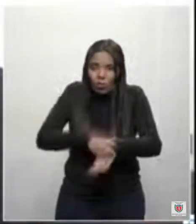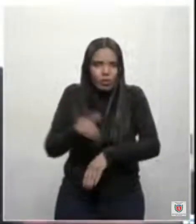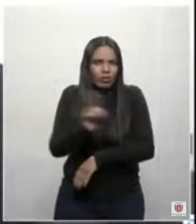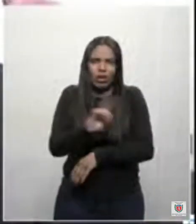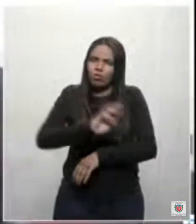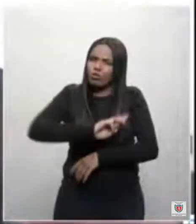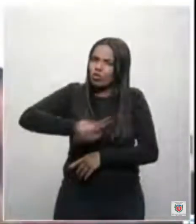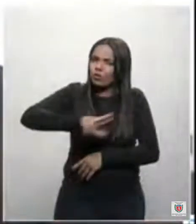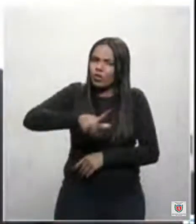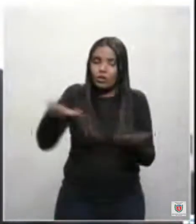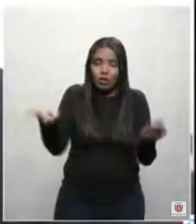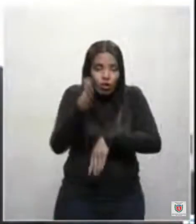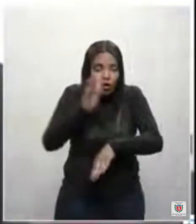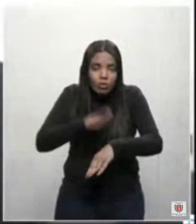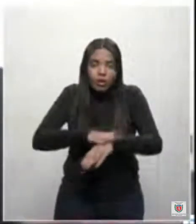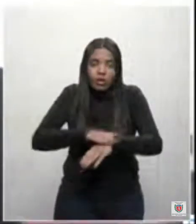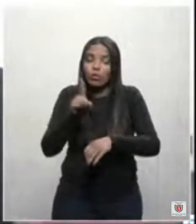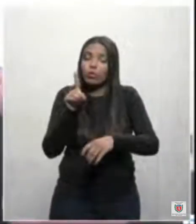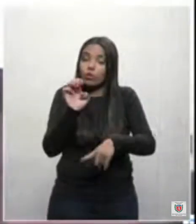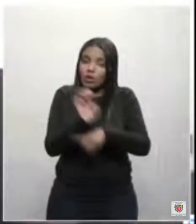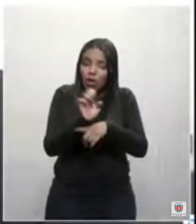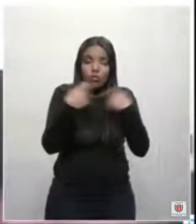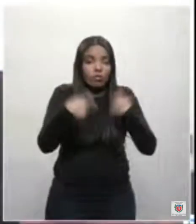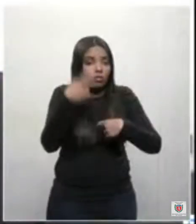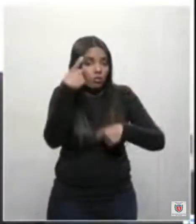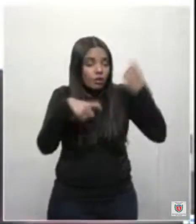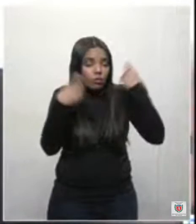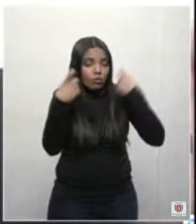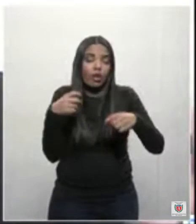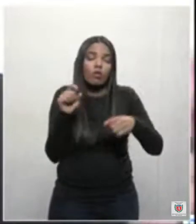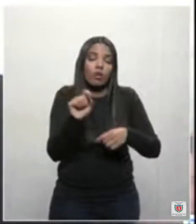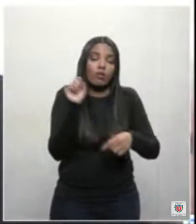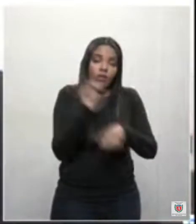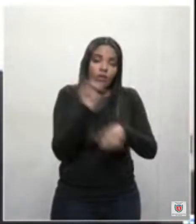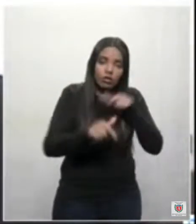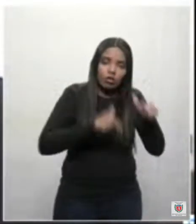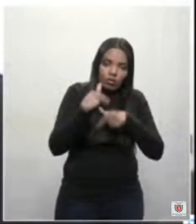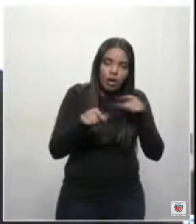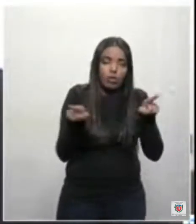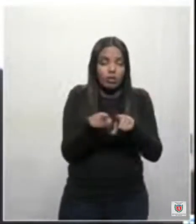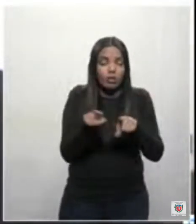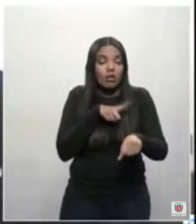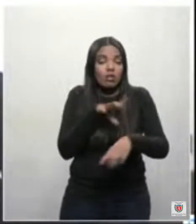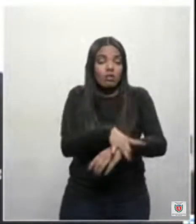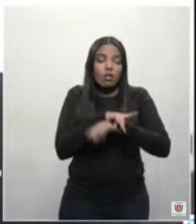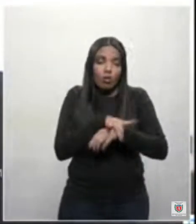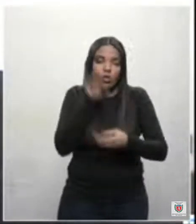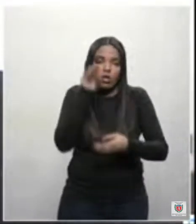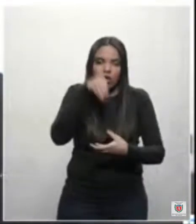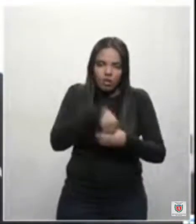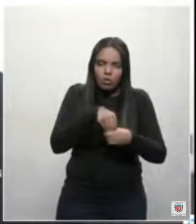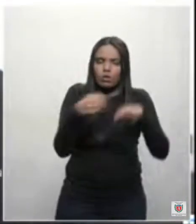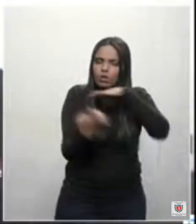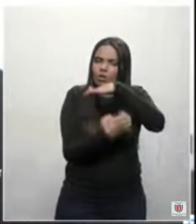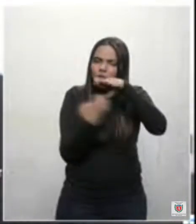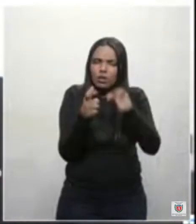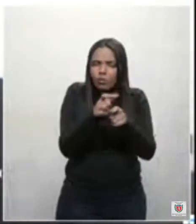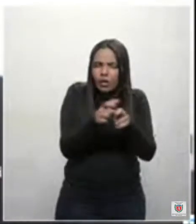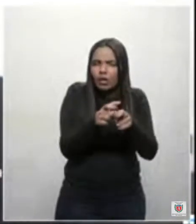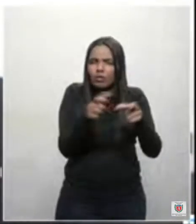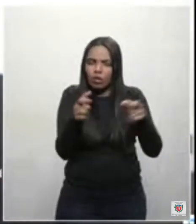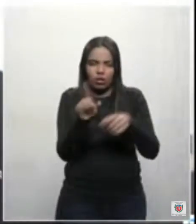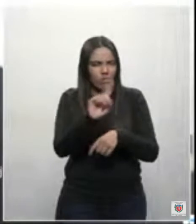tem que se preocupar em gerar emprego, em sustentar os pequenos negócios que dão pequenos resultados econômicos que mantêm a economia. Nós não podemos usar o que